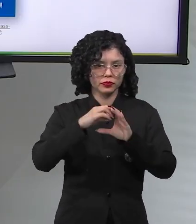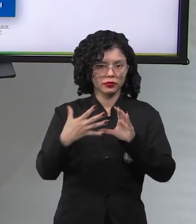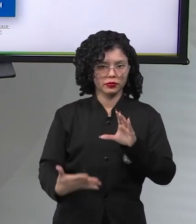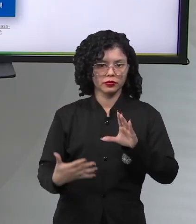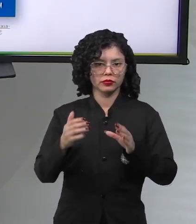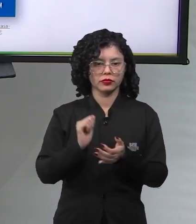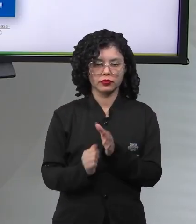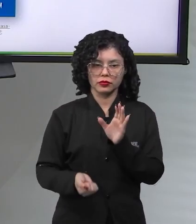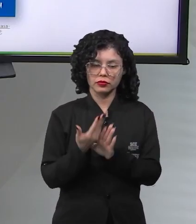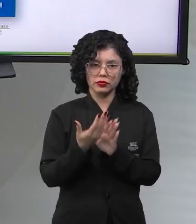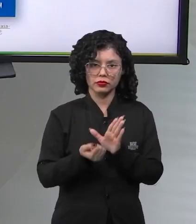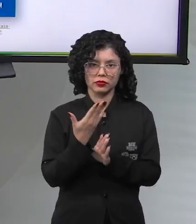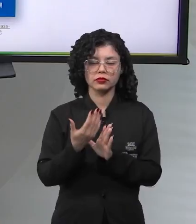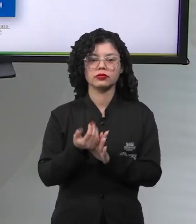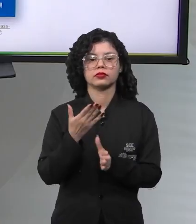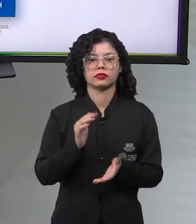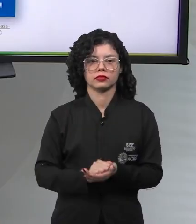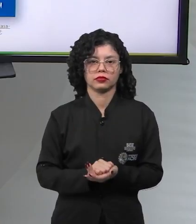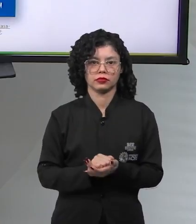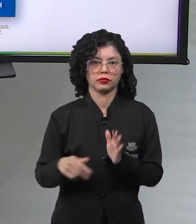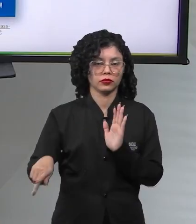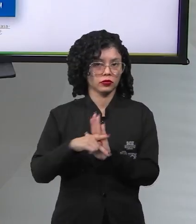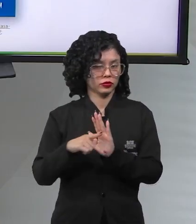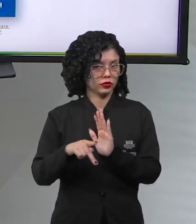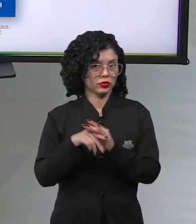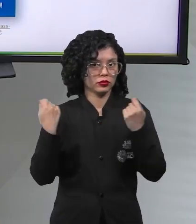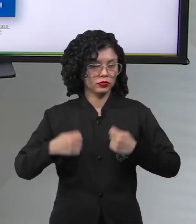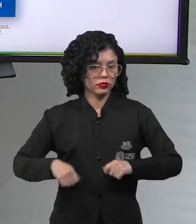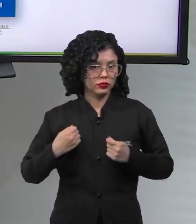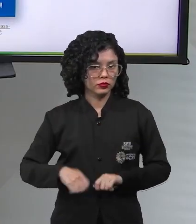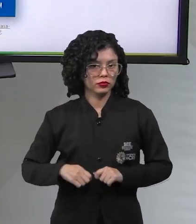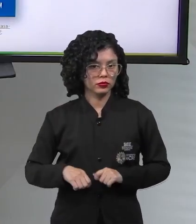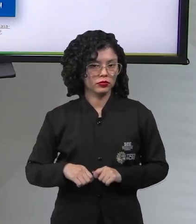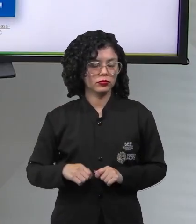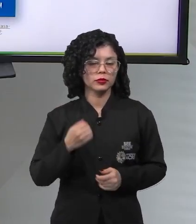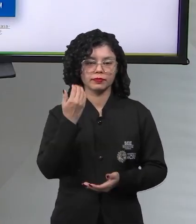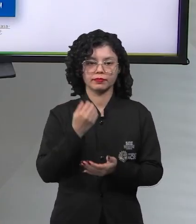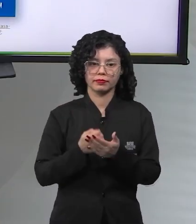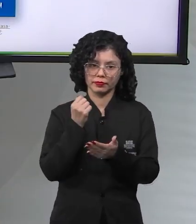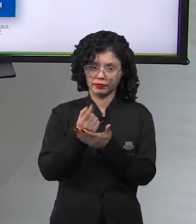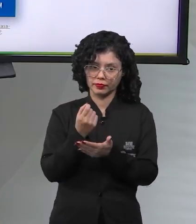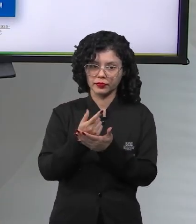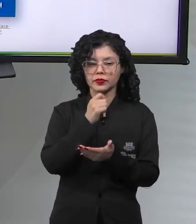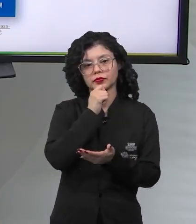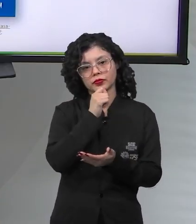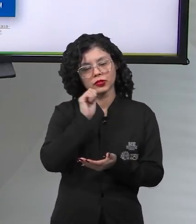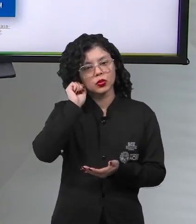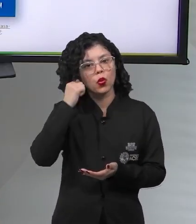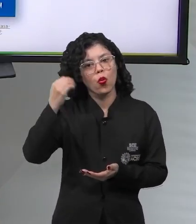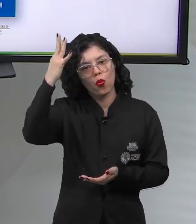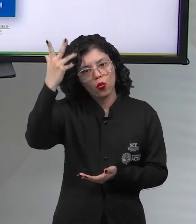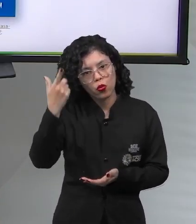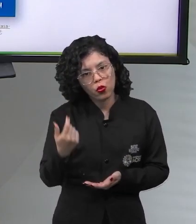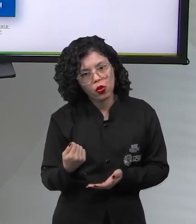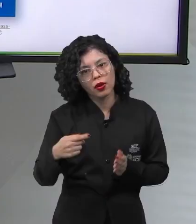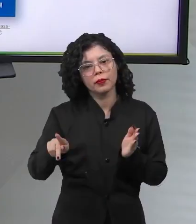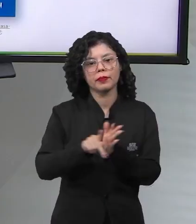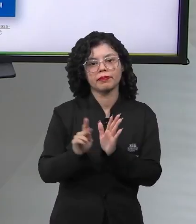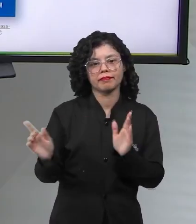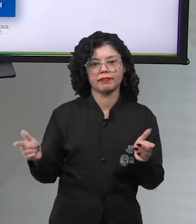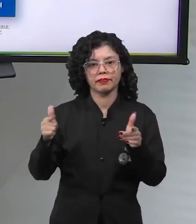características produtivas, a própria necessidade de mão de obra, o negro depois